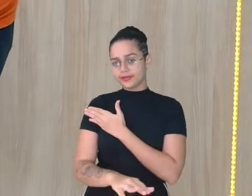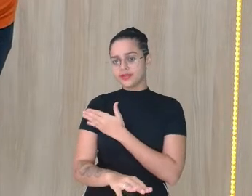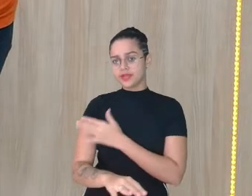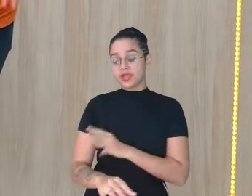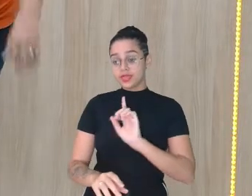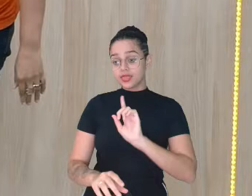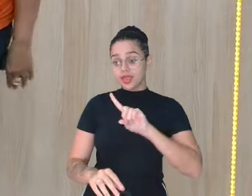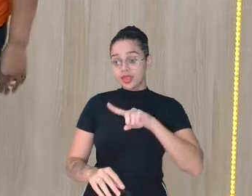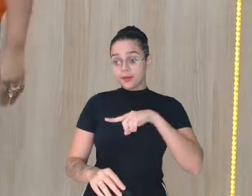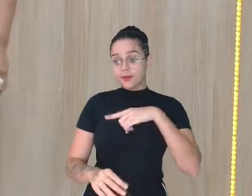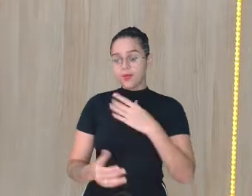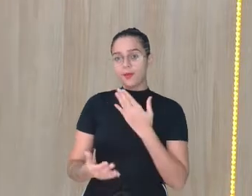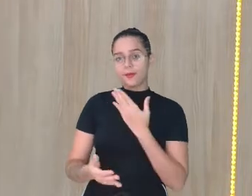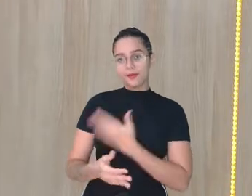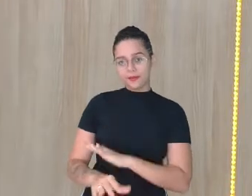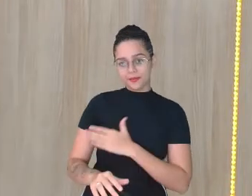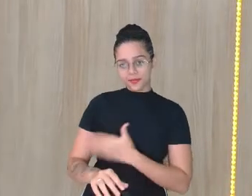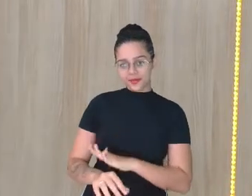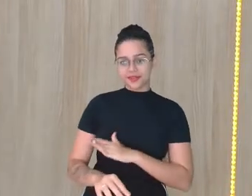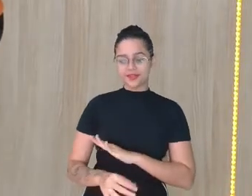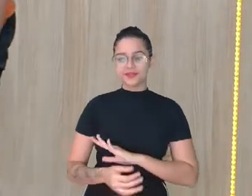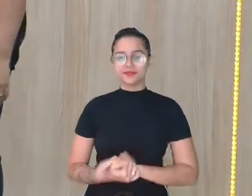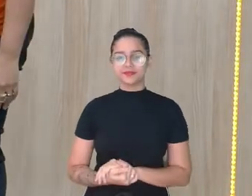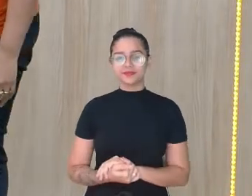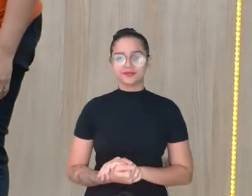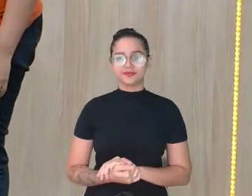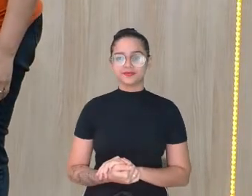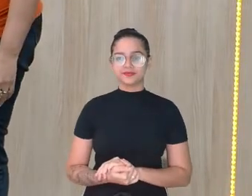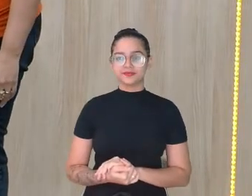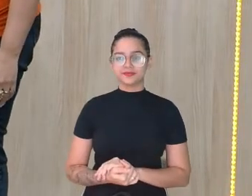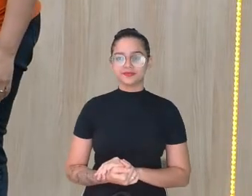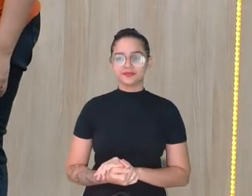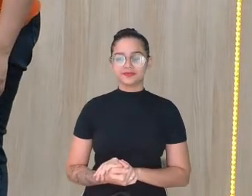depois coloca no papel. Vamos lá?